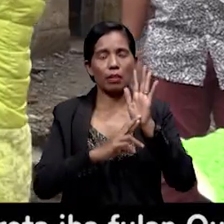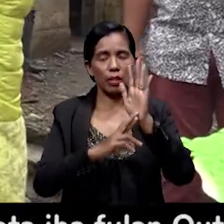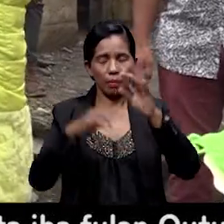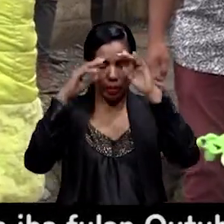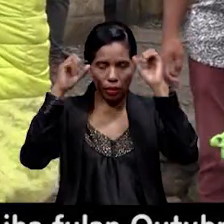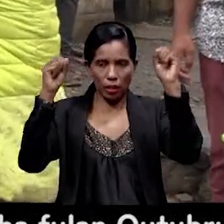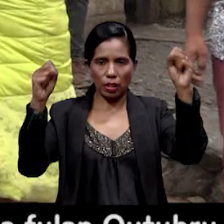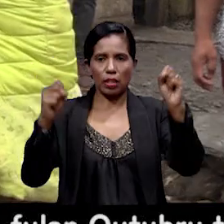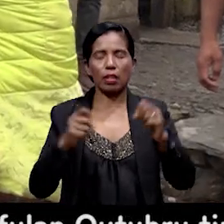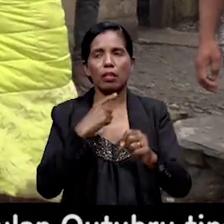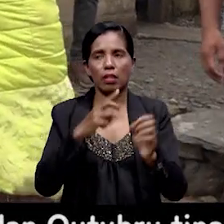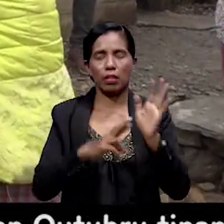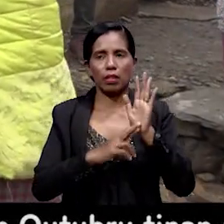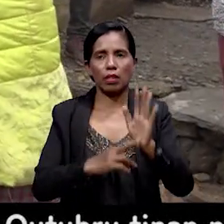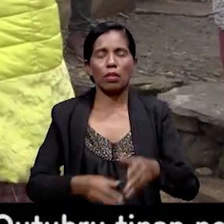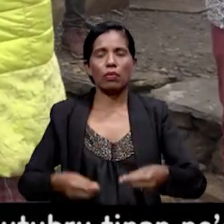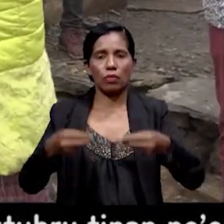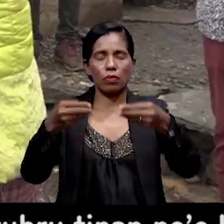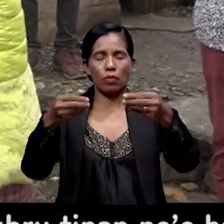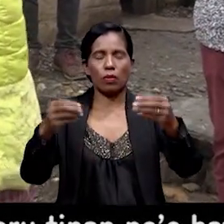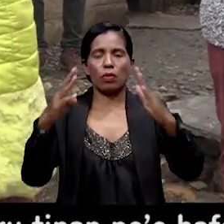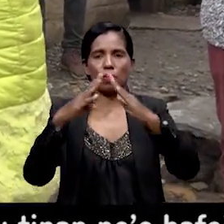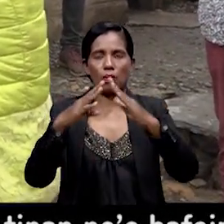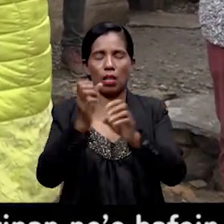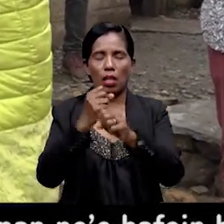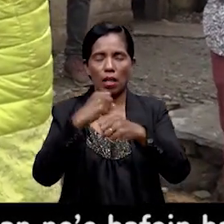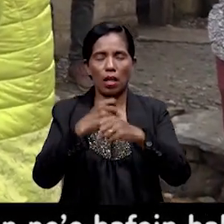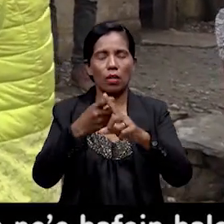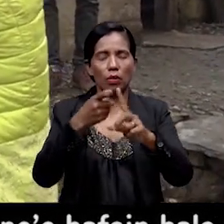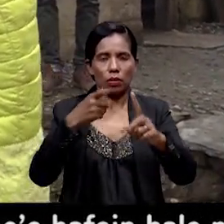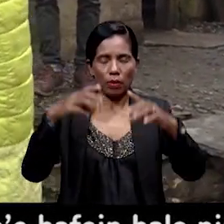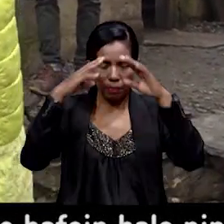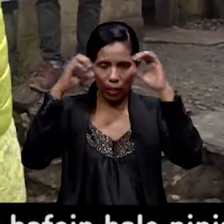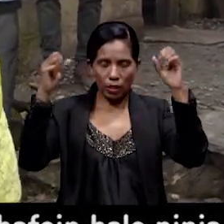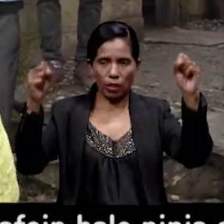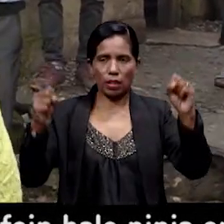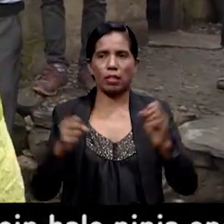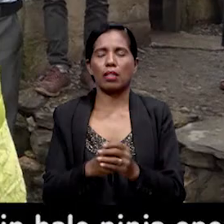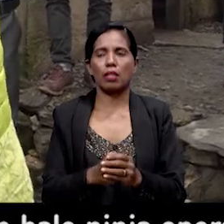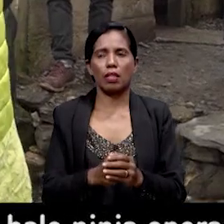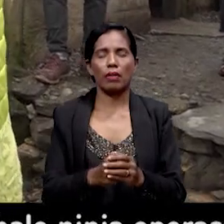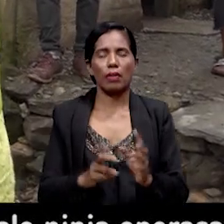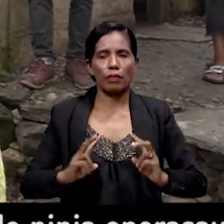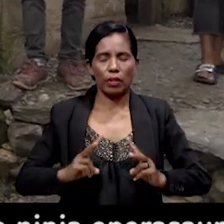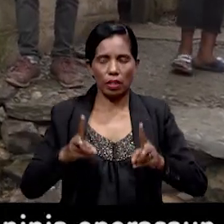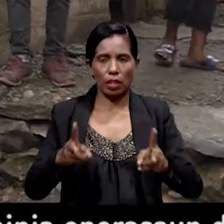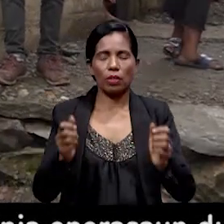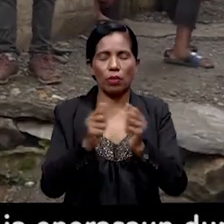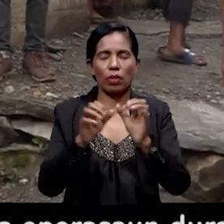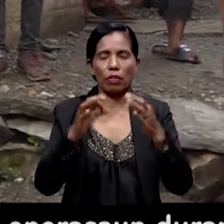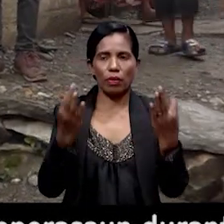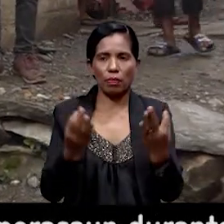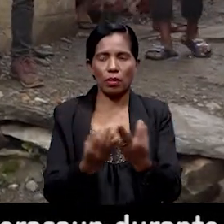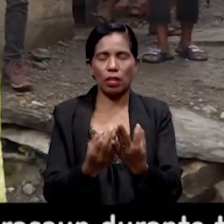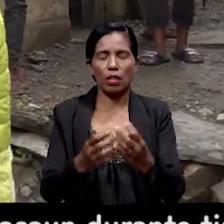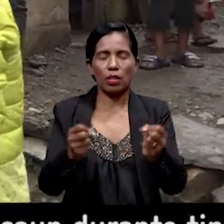República, inaugura no entrega uma nebe construir o Presidência República ba veterano Malicati, honha família, e a suku